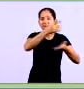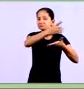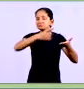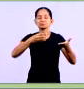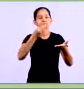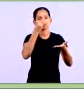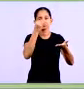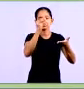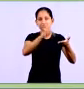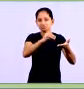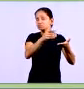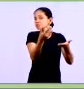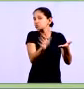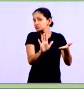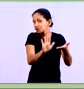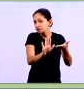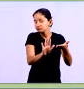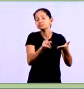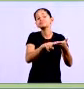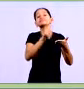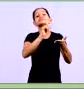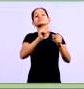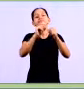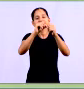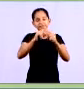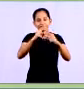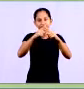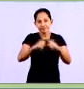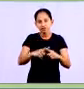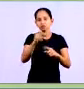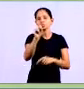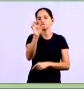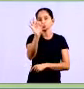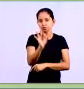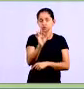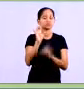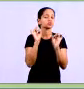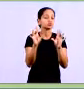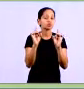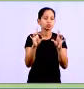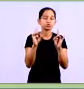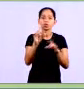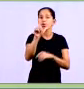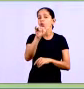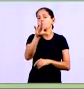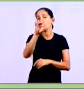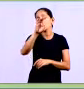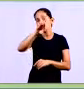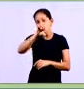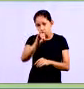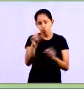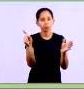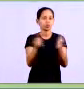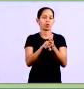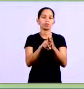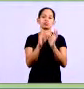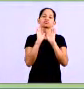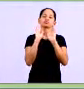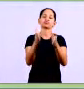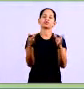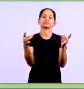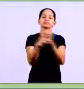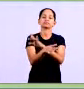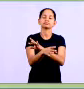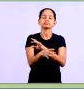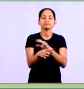despesas, vezes 8% é igual a o meu lucro. Esse aqui vai ser o meu